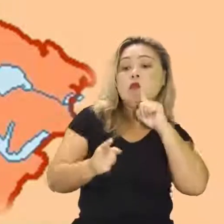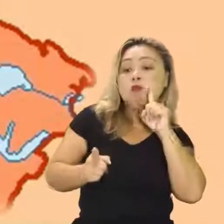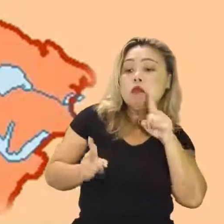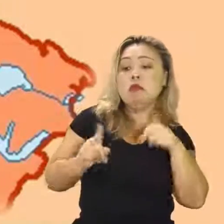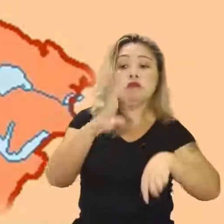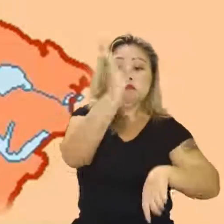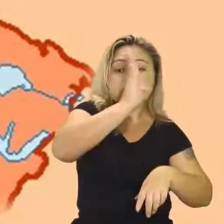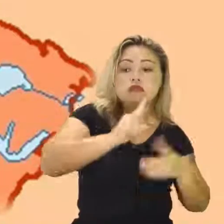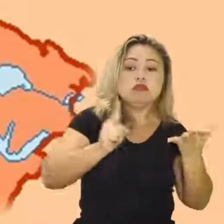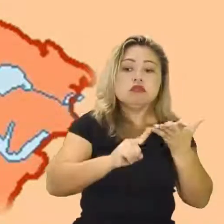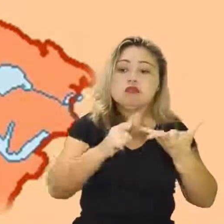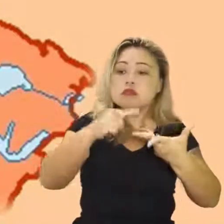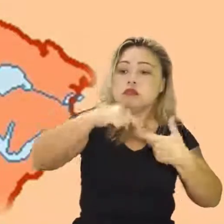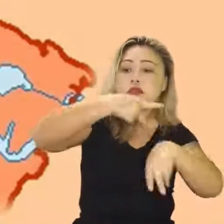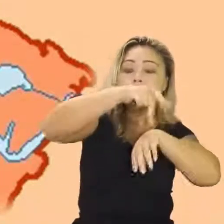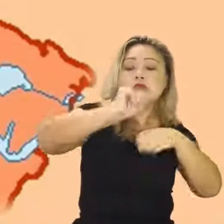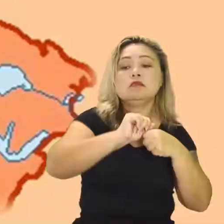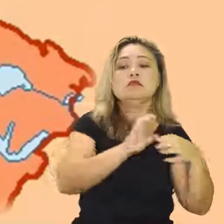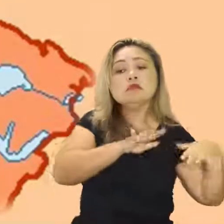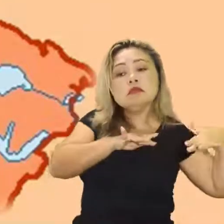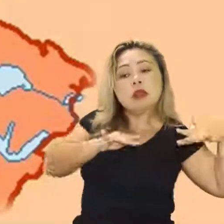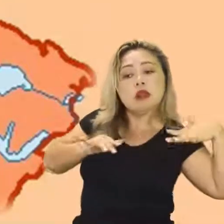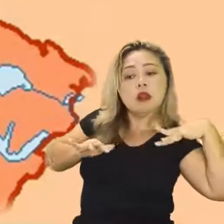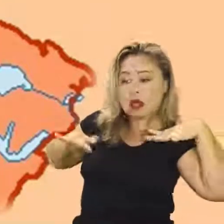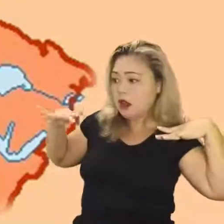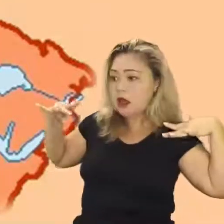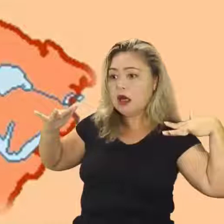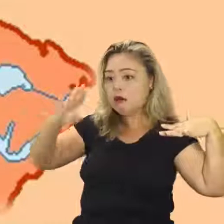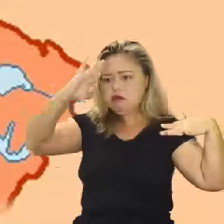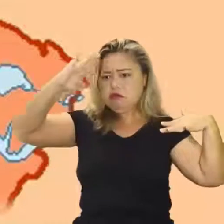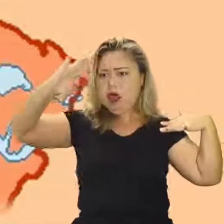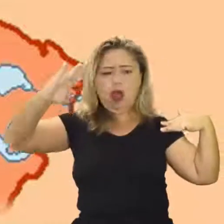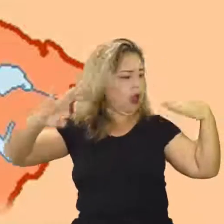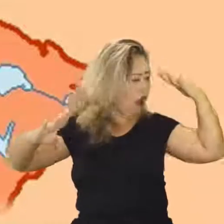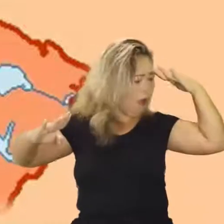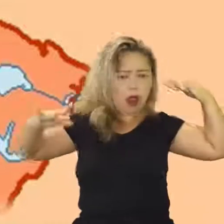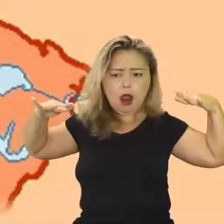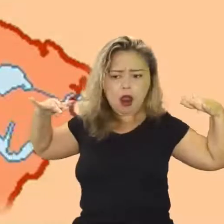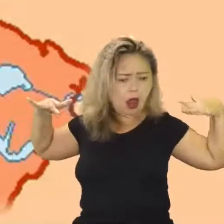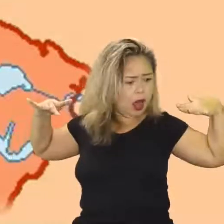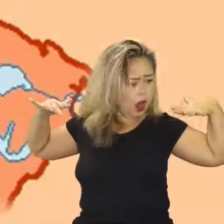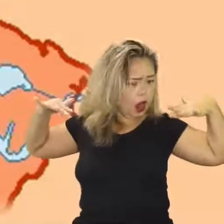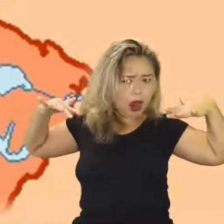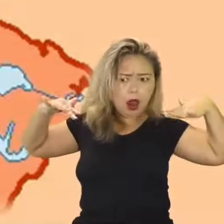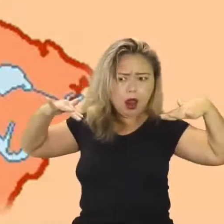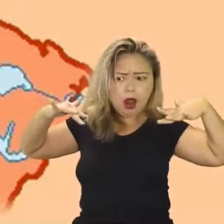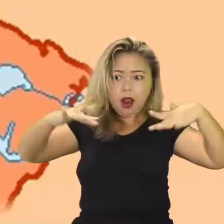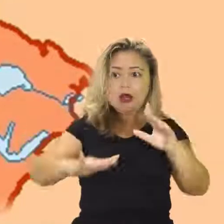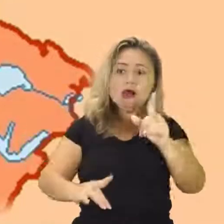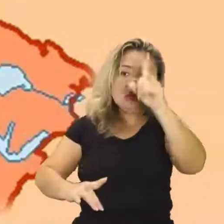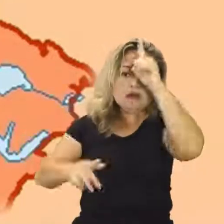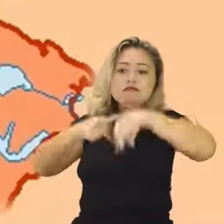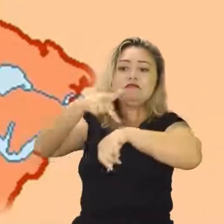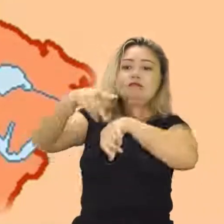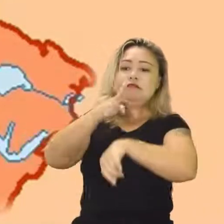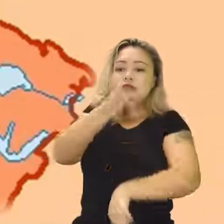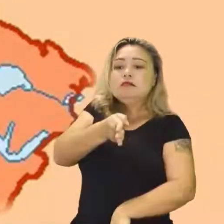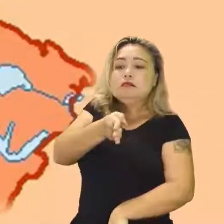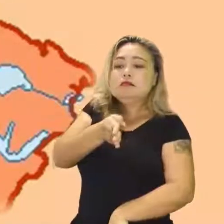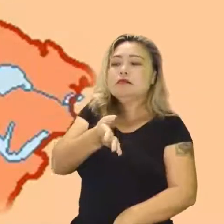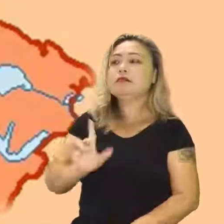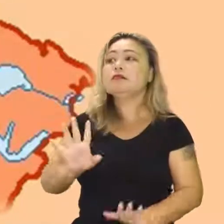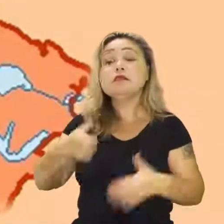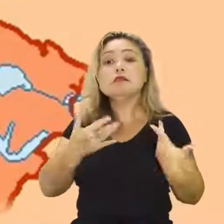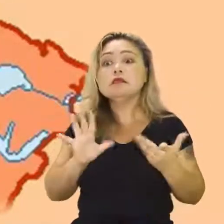norte-americanos, brasileiros e outros aliados que vão tomar, vindo da Itália, tomando a Alemanha. Tá?